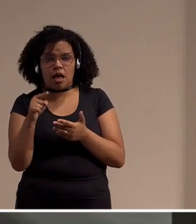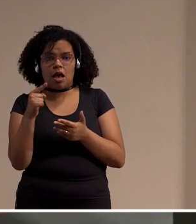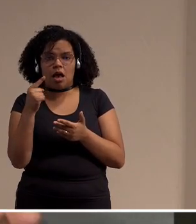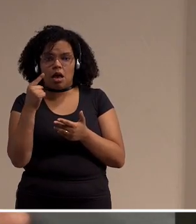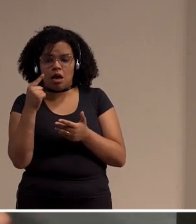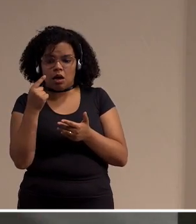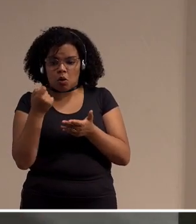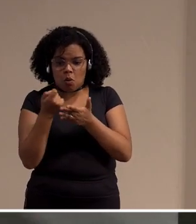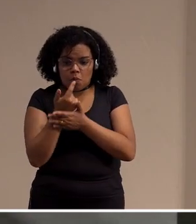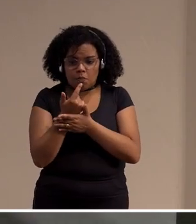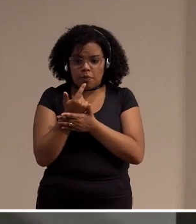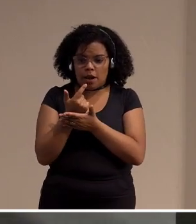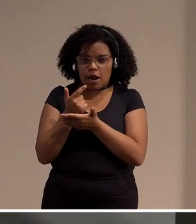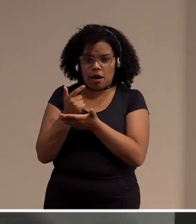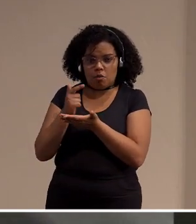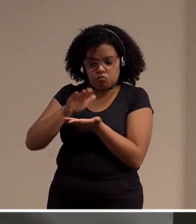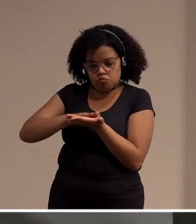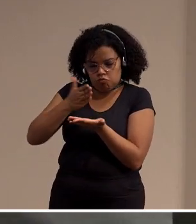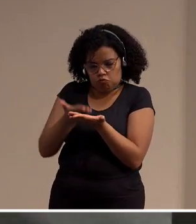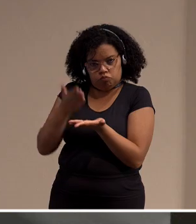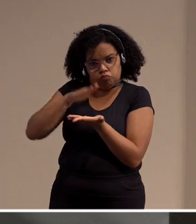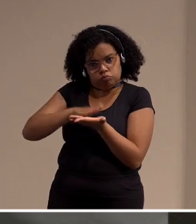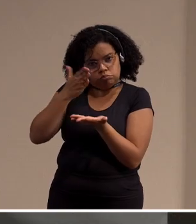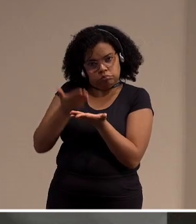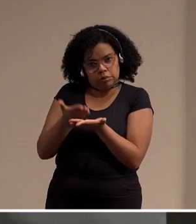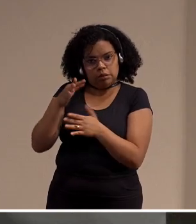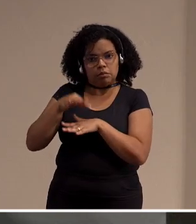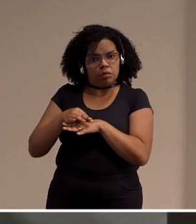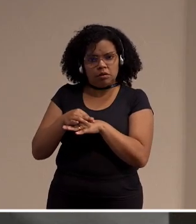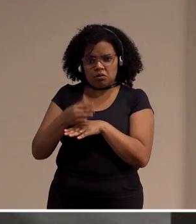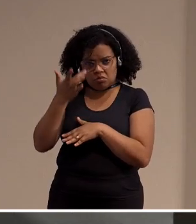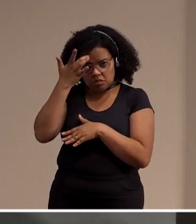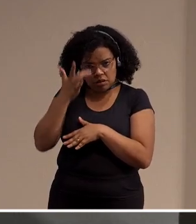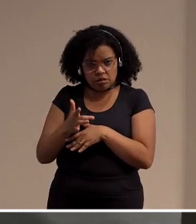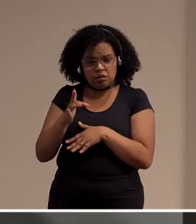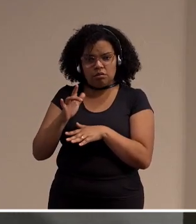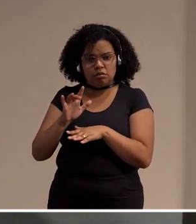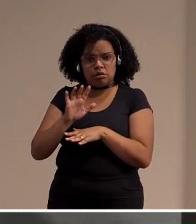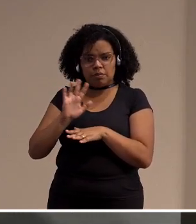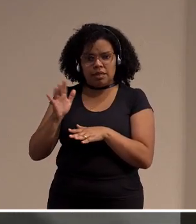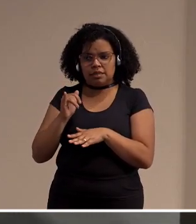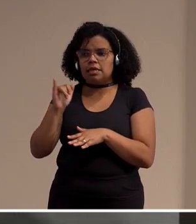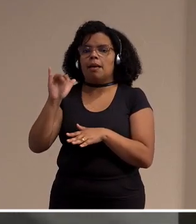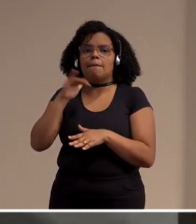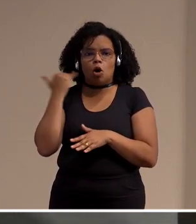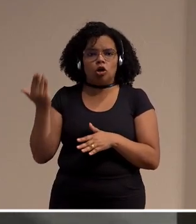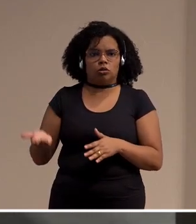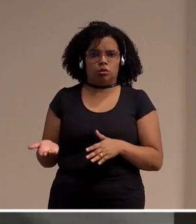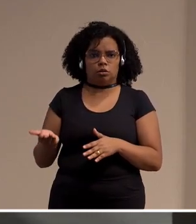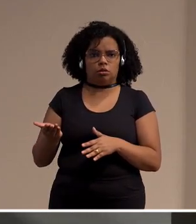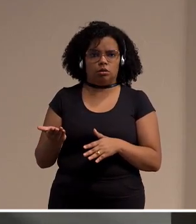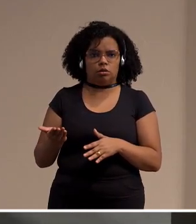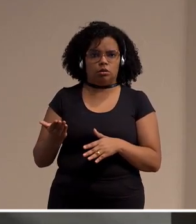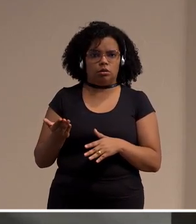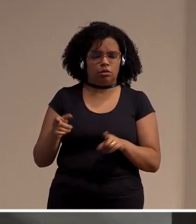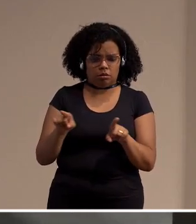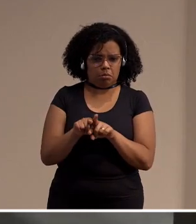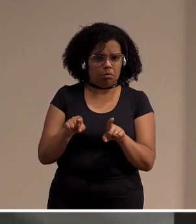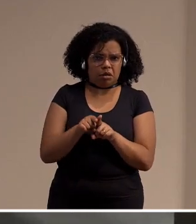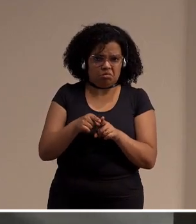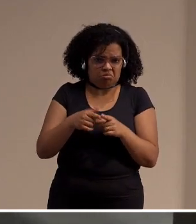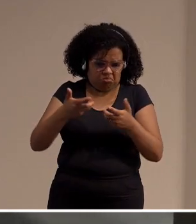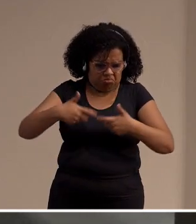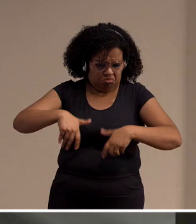isopor e plástico no supermercado, ela não quer saber se aquilo ali que ela está comprando é morte. E também, ao mesmo tempo, não quer saber qual